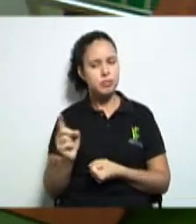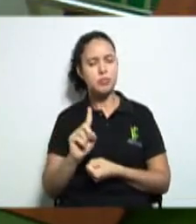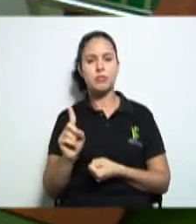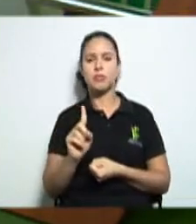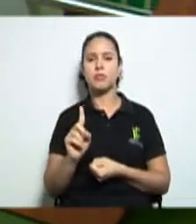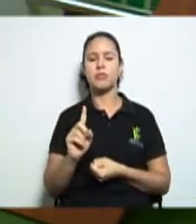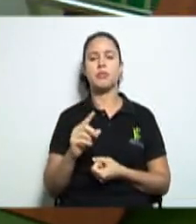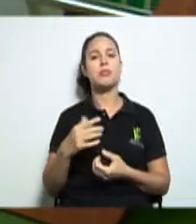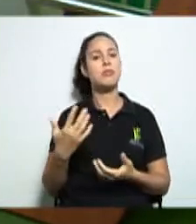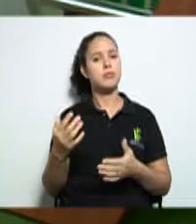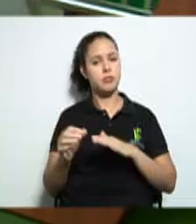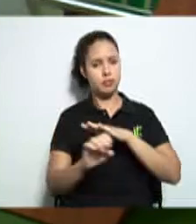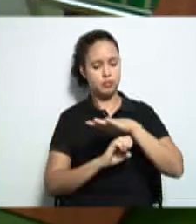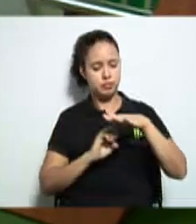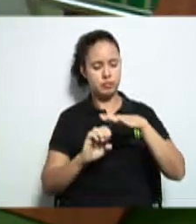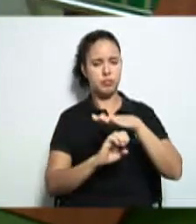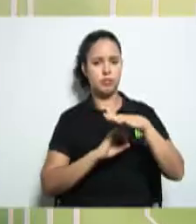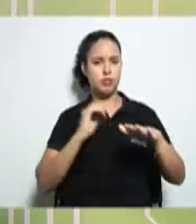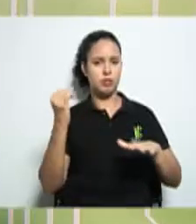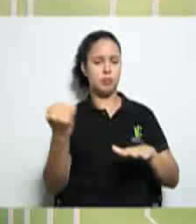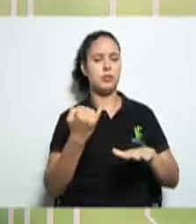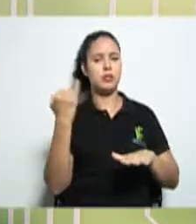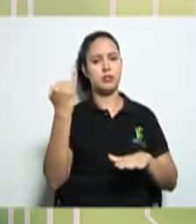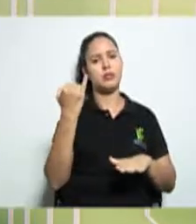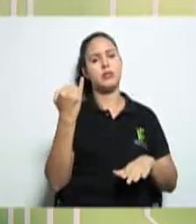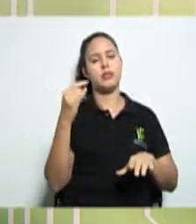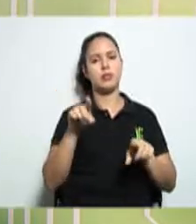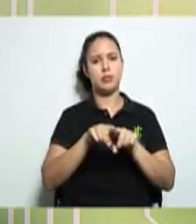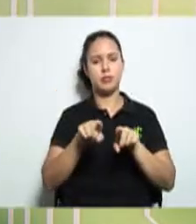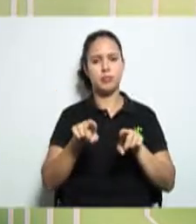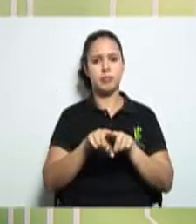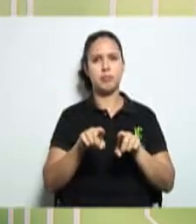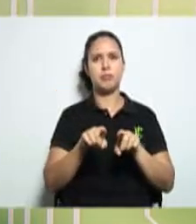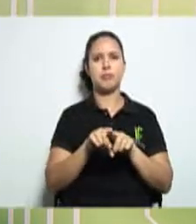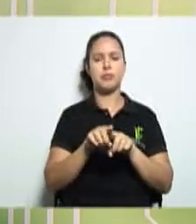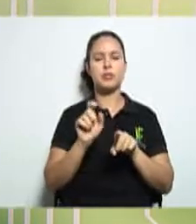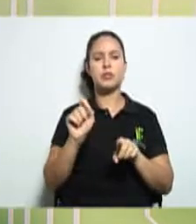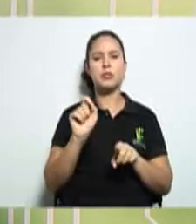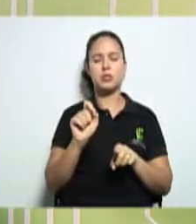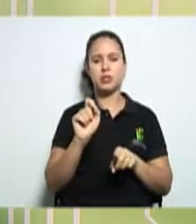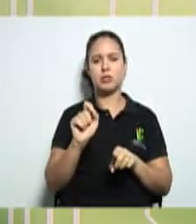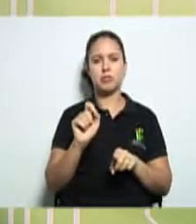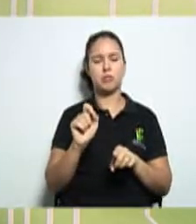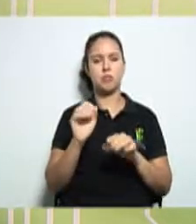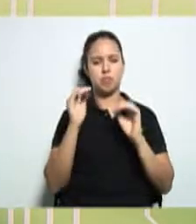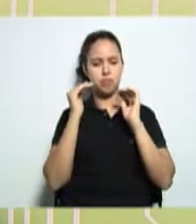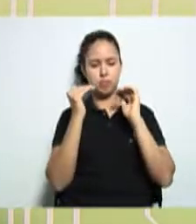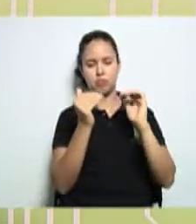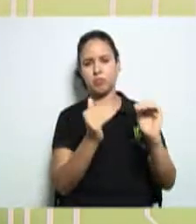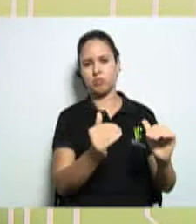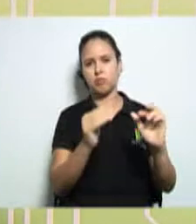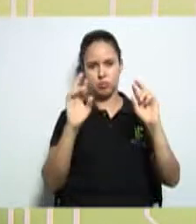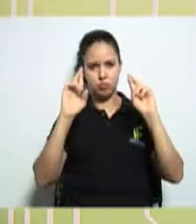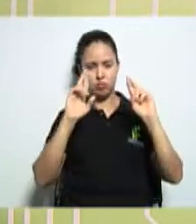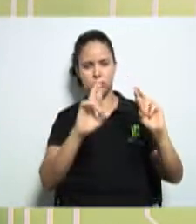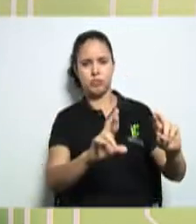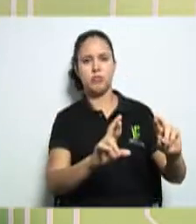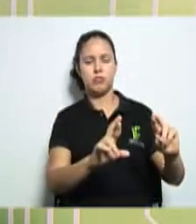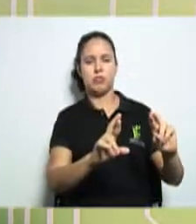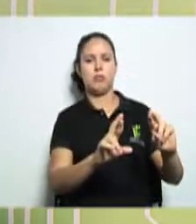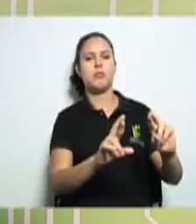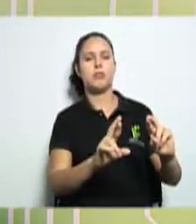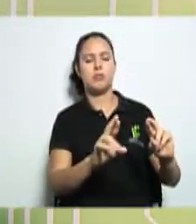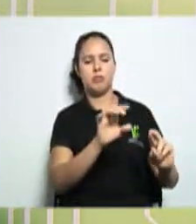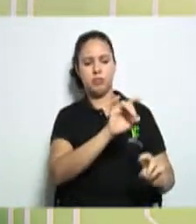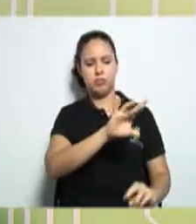é importante isso, mas é importante a gente respeitar a ideia, a opinião de cada um e